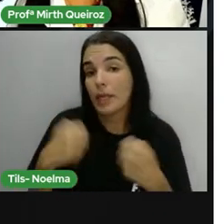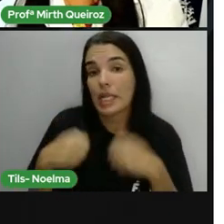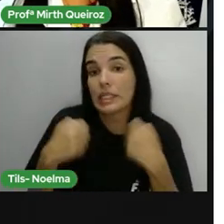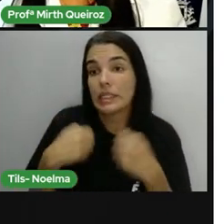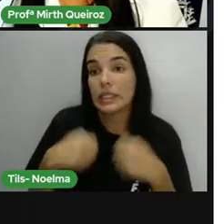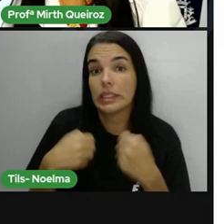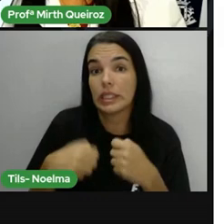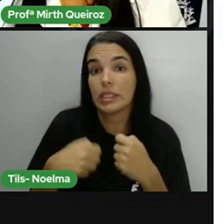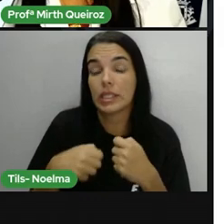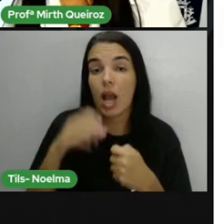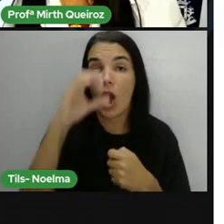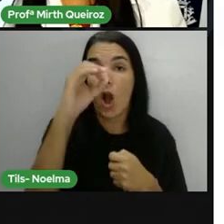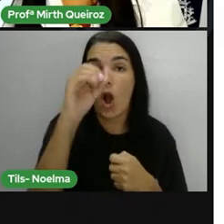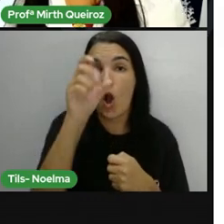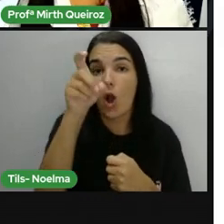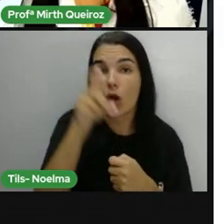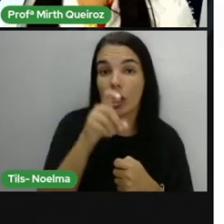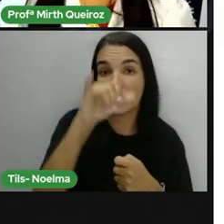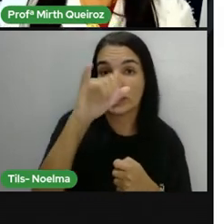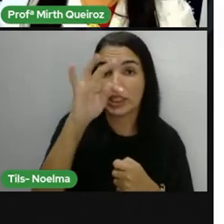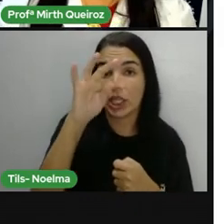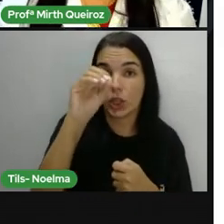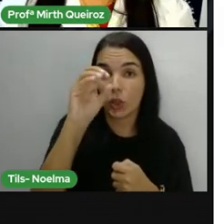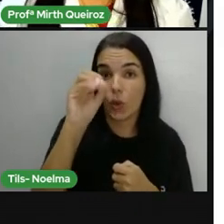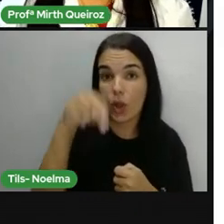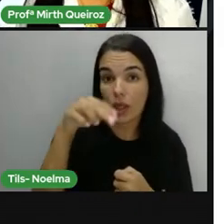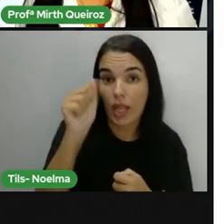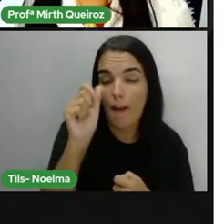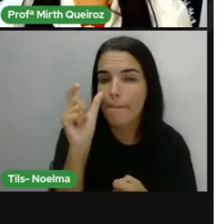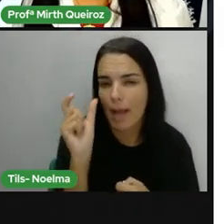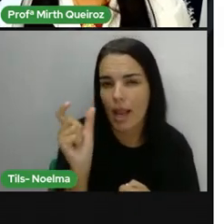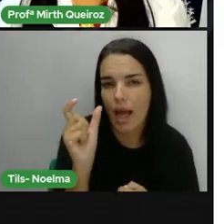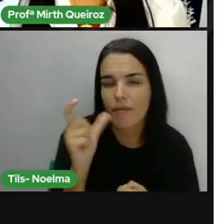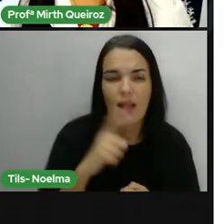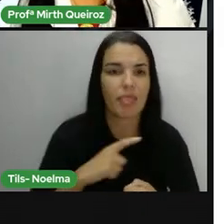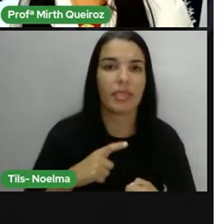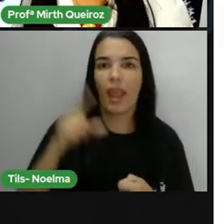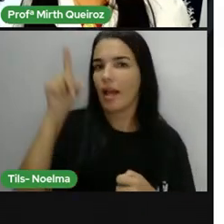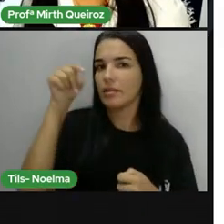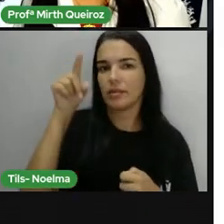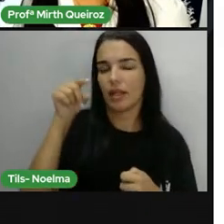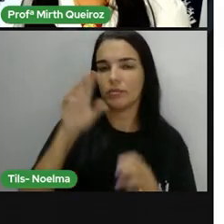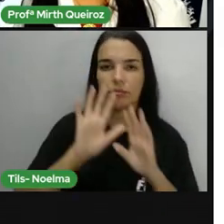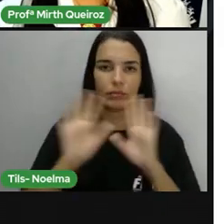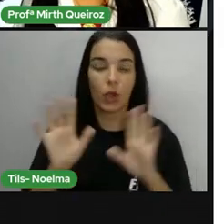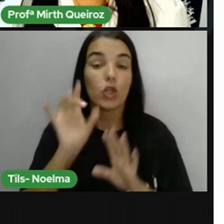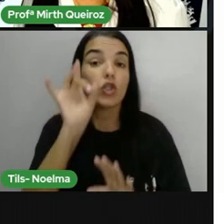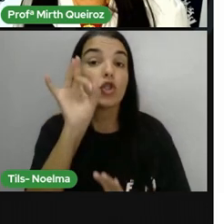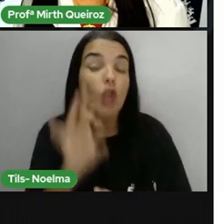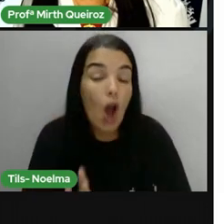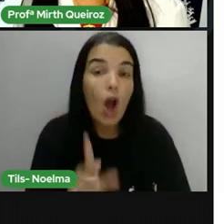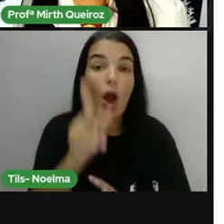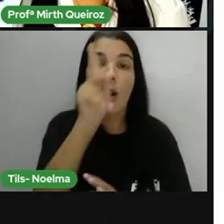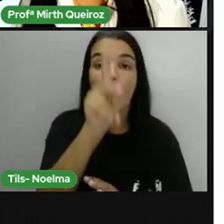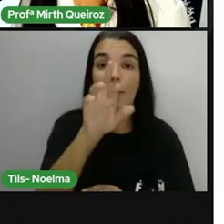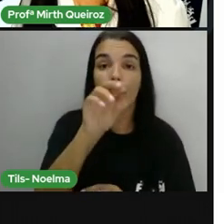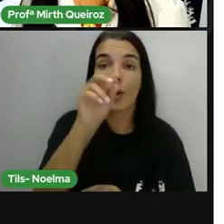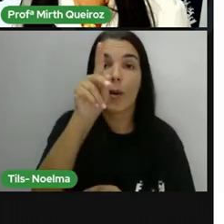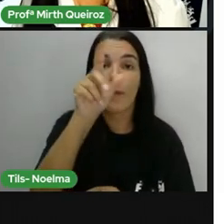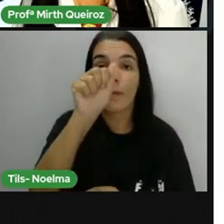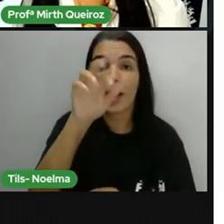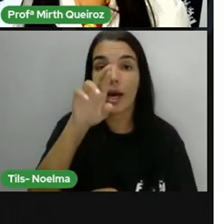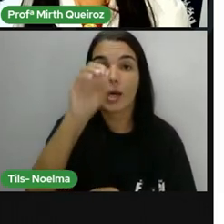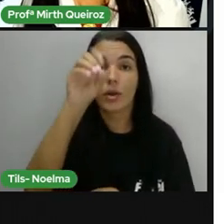palavra paroxítona vai estar acentuada. Somente as proparoxítonas, que é regra, né? sempre serão acentuadas.